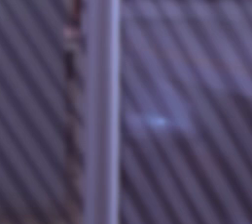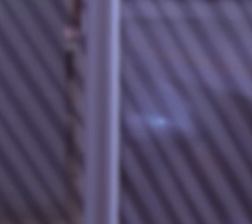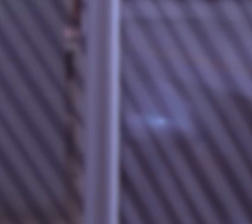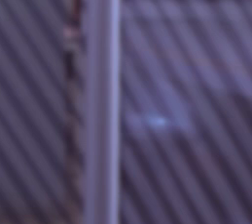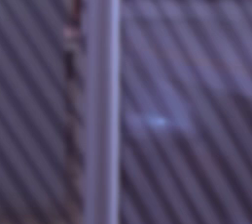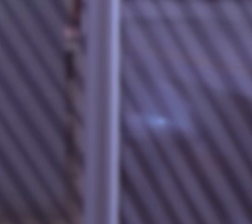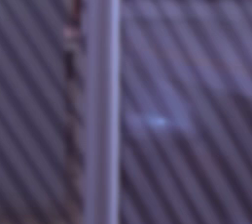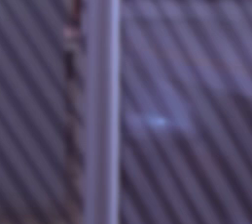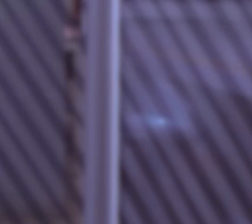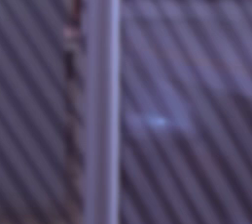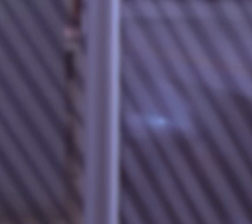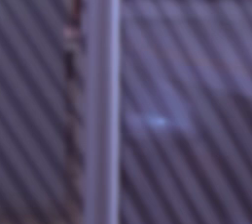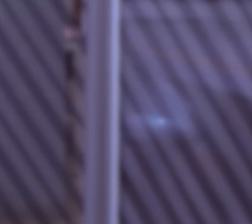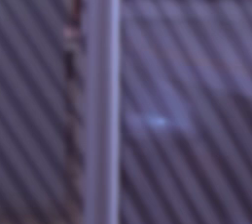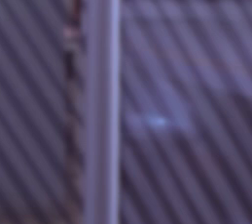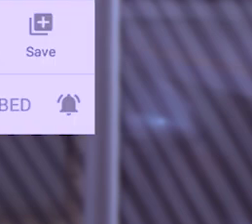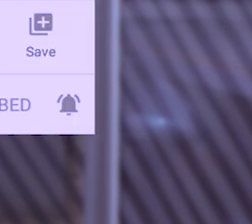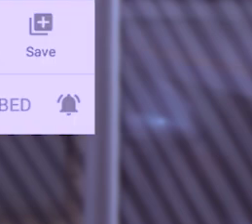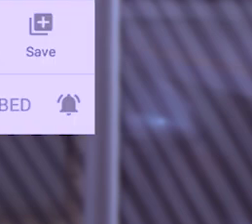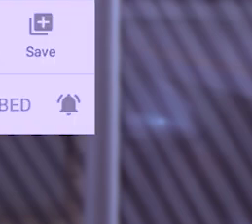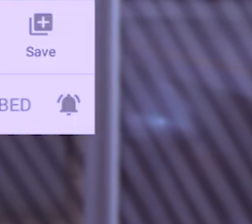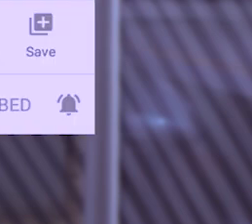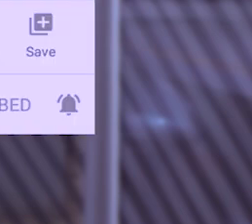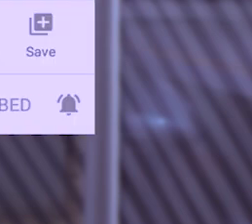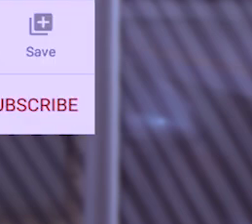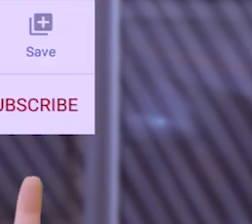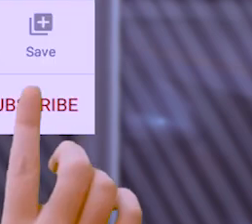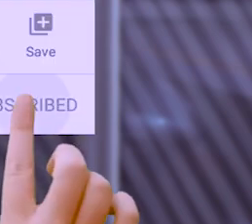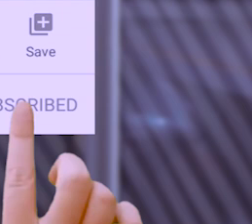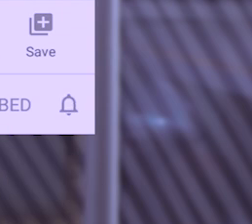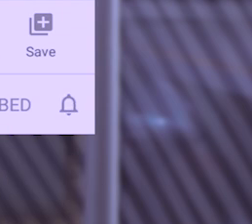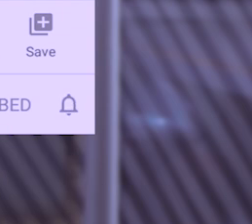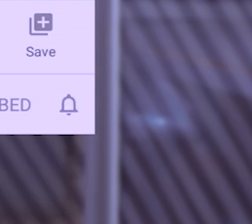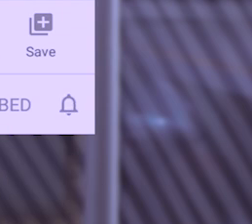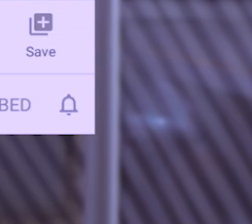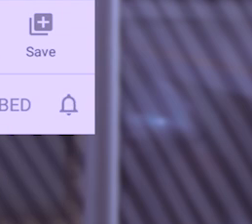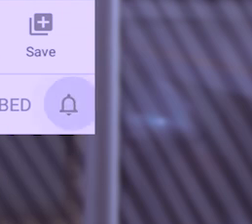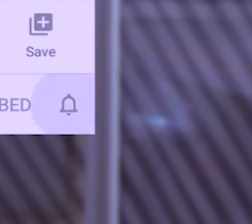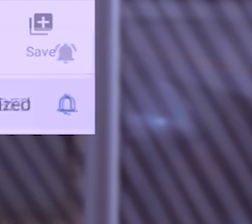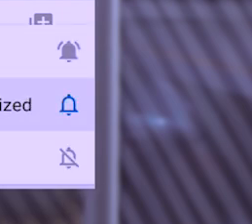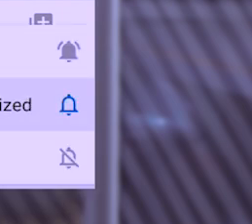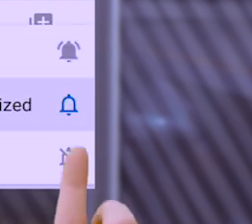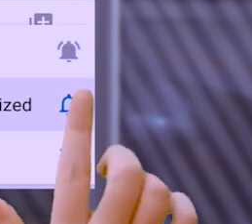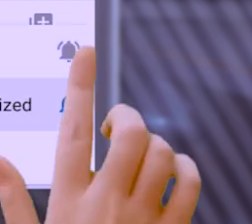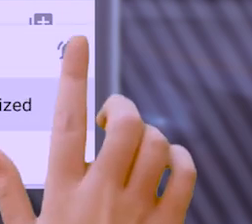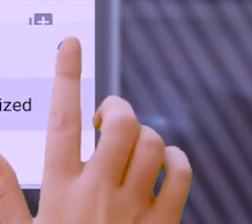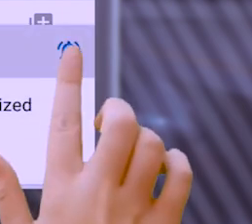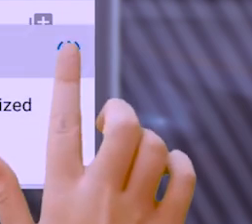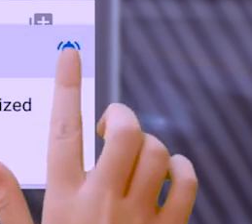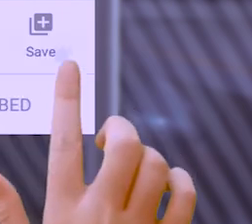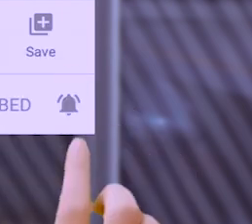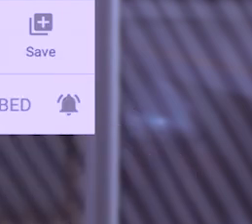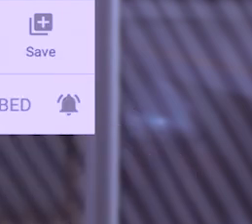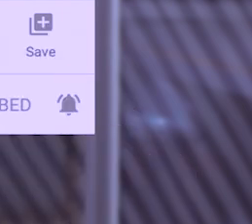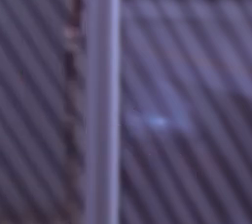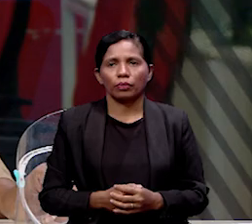Para obter mais informações, não se esqueça de curtir e subscrever no canal social media Gementive e clica também no botão